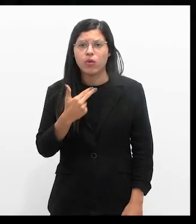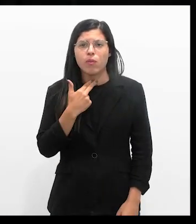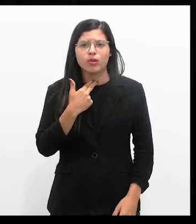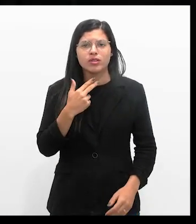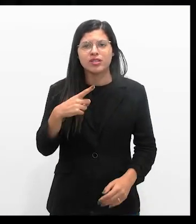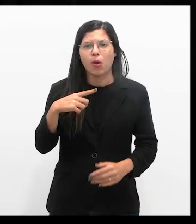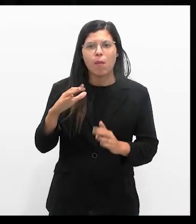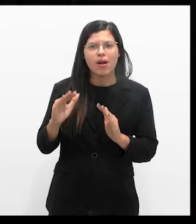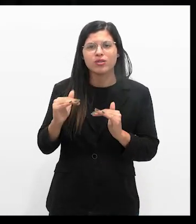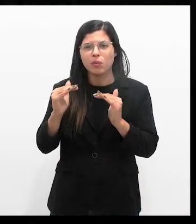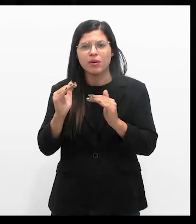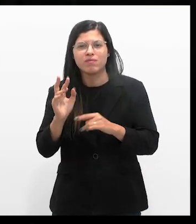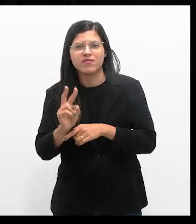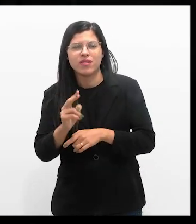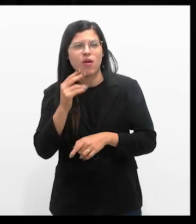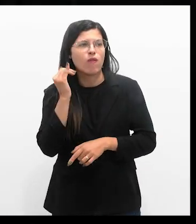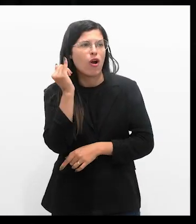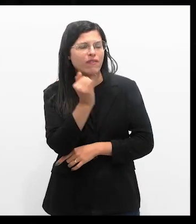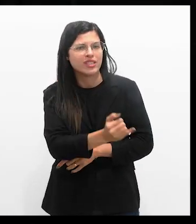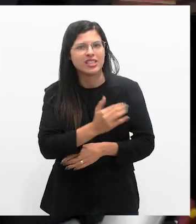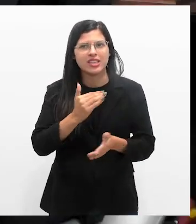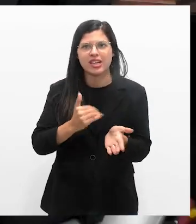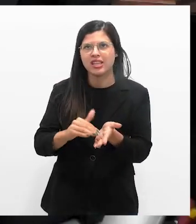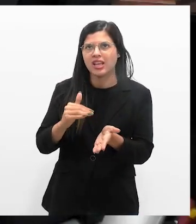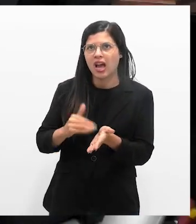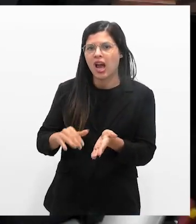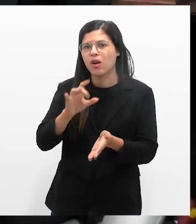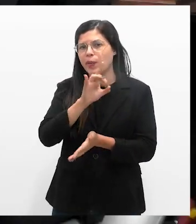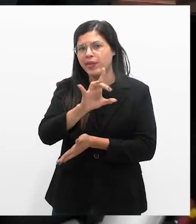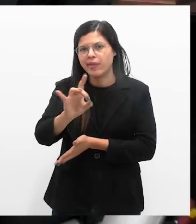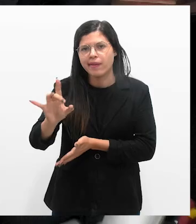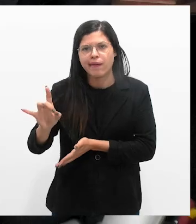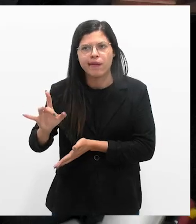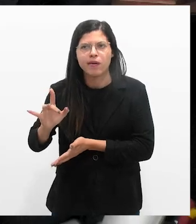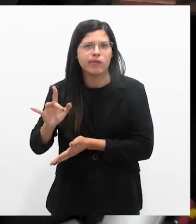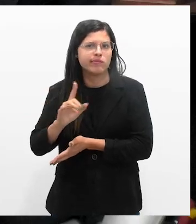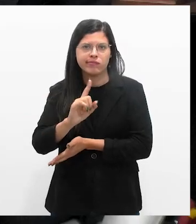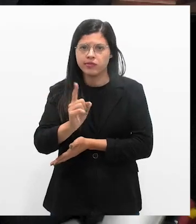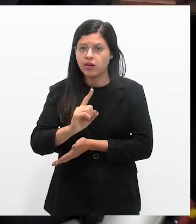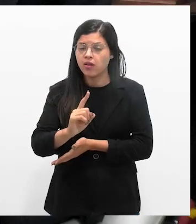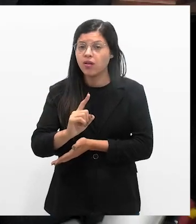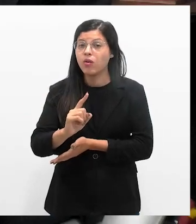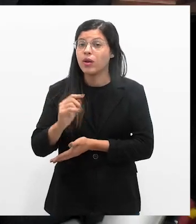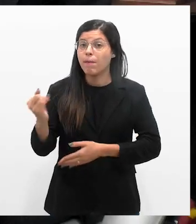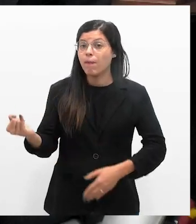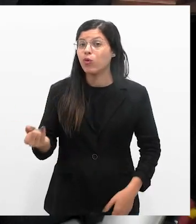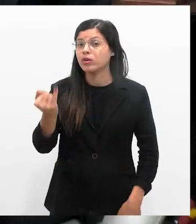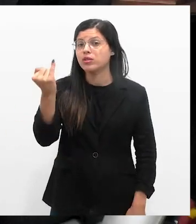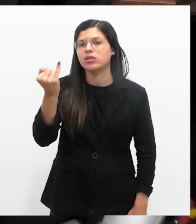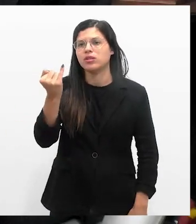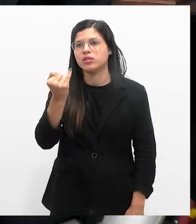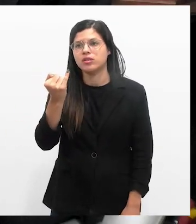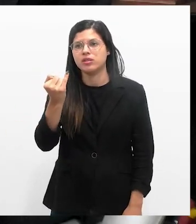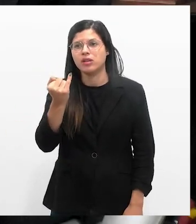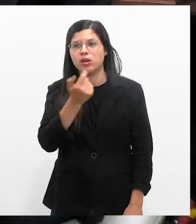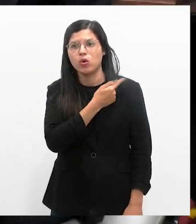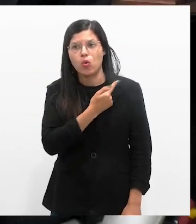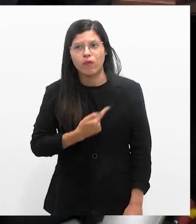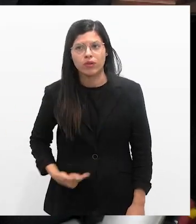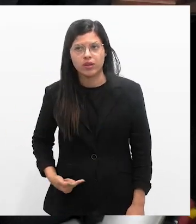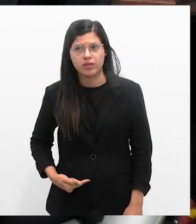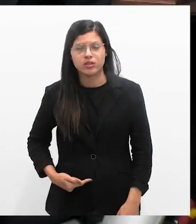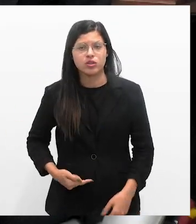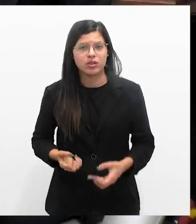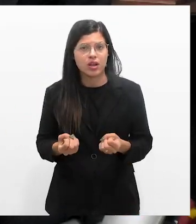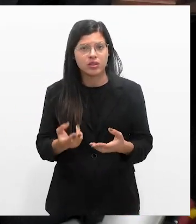Não pode ser uma superintendência e vai fazer aquele telefone sem fio que eu vou falar com o secretário vai dar outra importância. Então, a importância que o